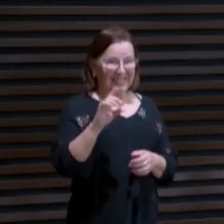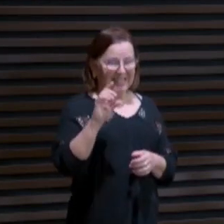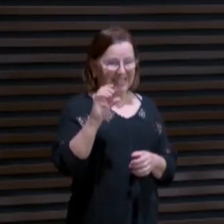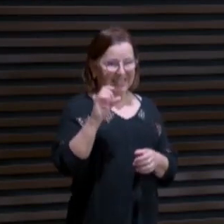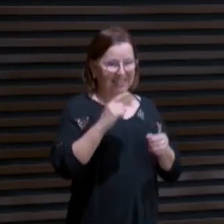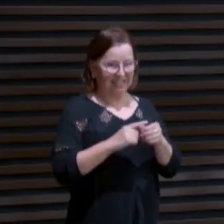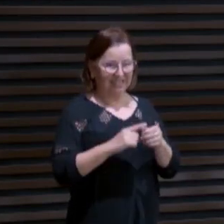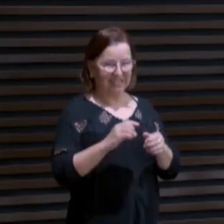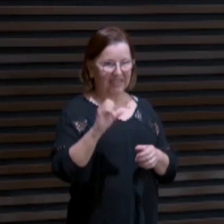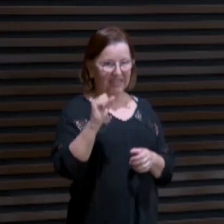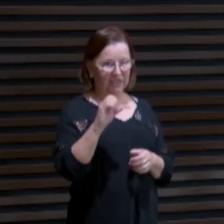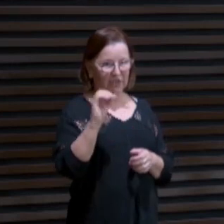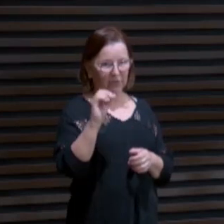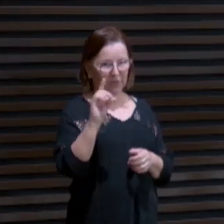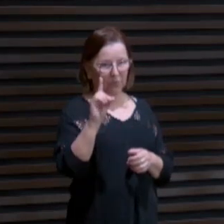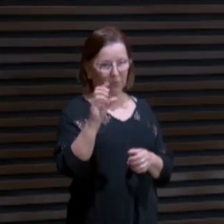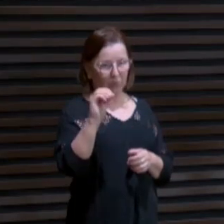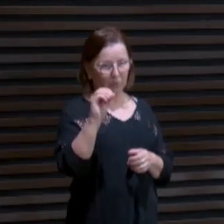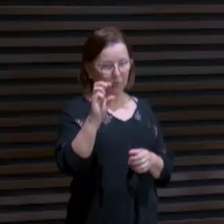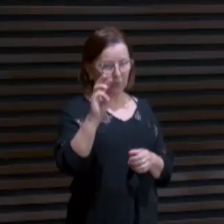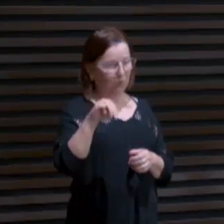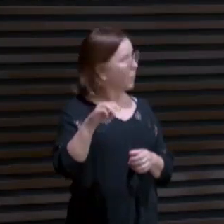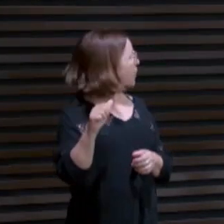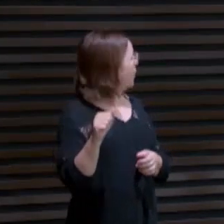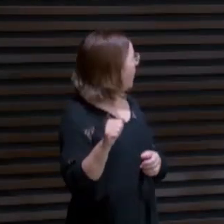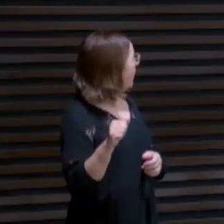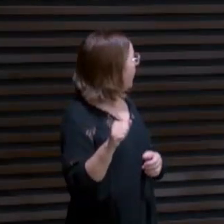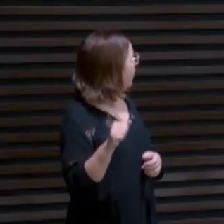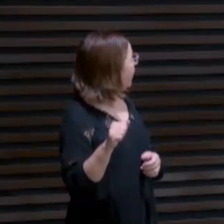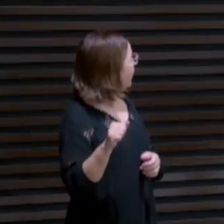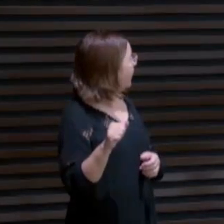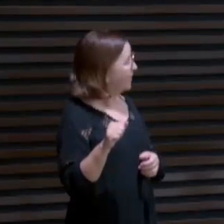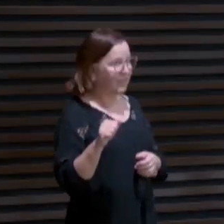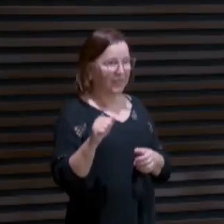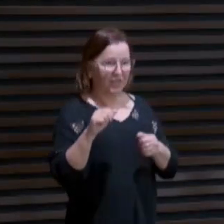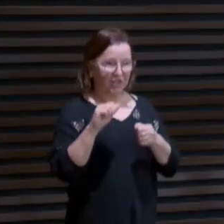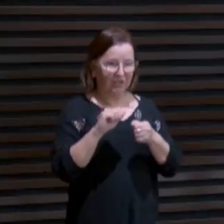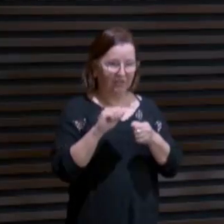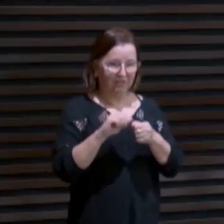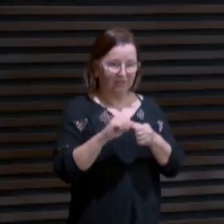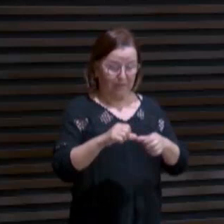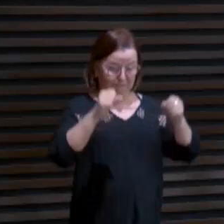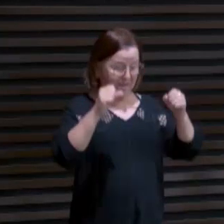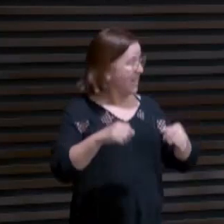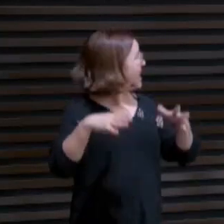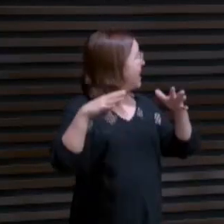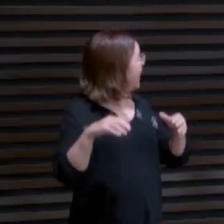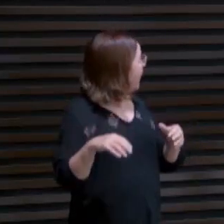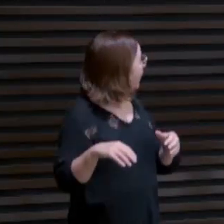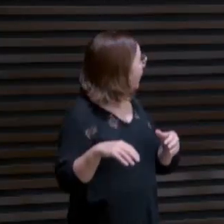se fosse... Ele disse assim, tu, Cafarnaum, elevar-te-ás porventura até os